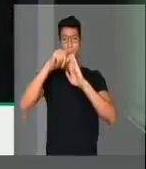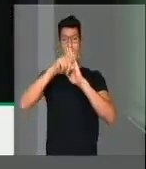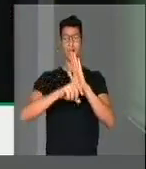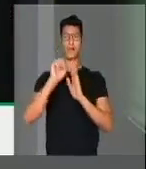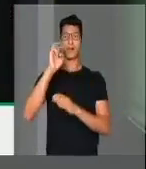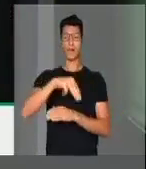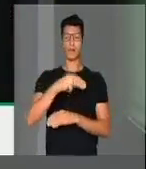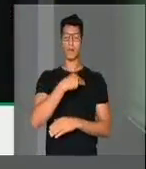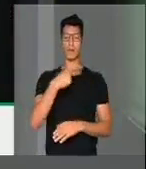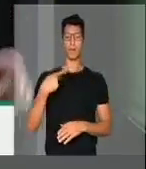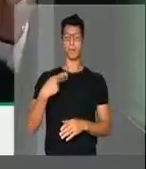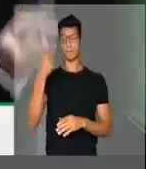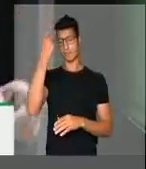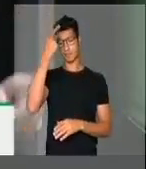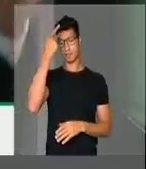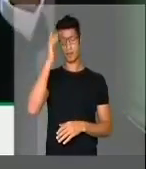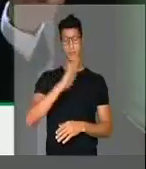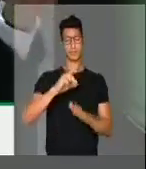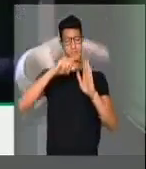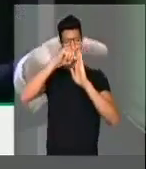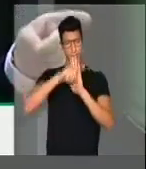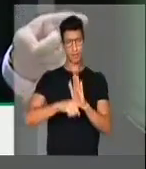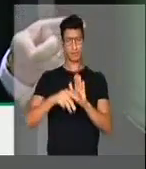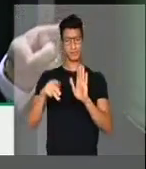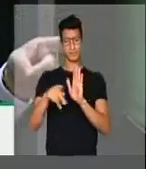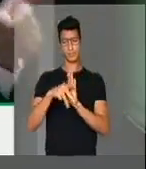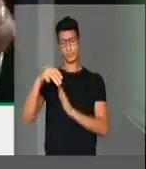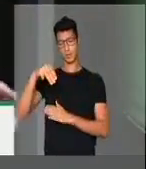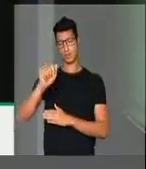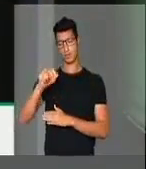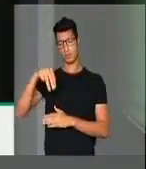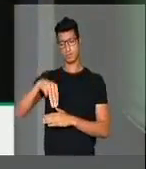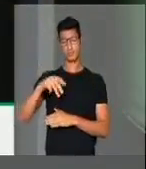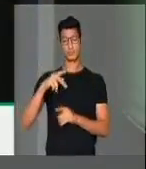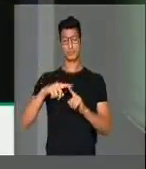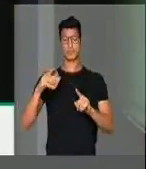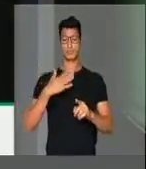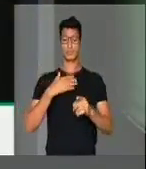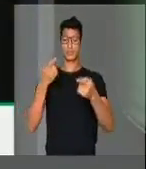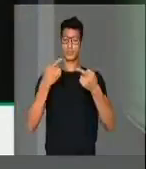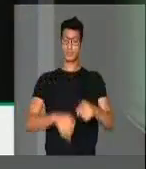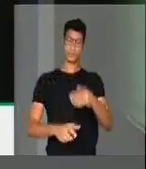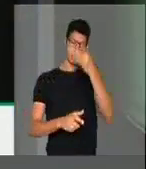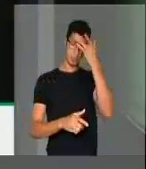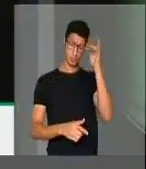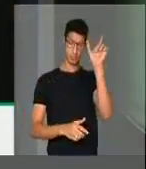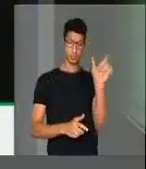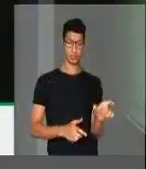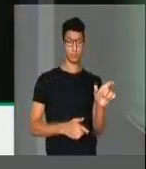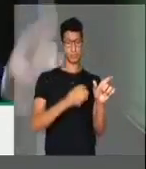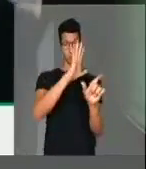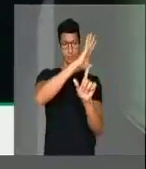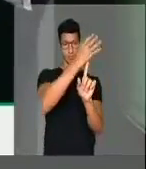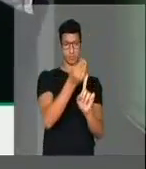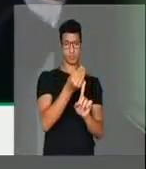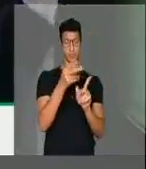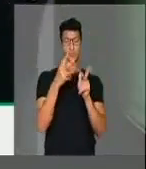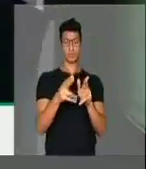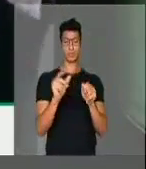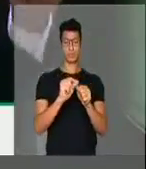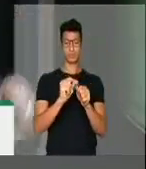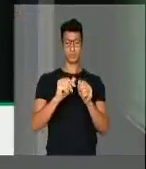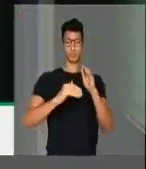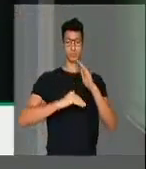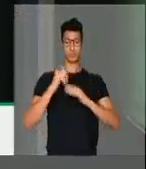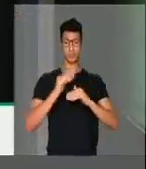investigado. O Ministério Público de São Paulo já está investigando o MAN, mas a minha ação é contra essa pessoa, especificamente esse artista, assim como eu